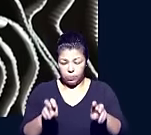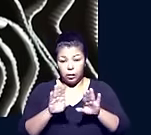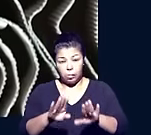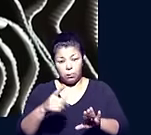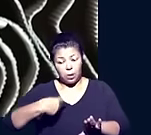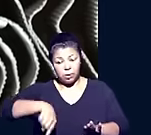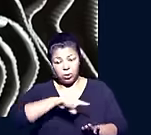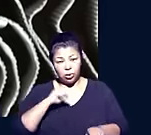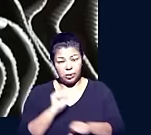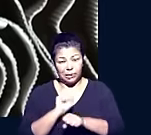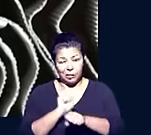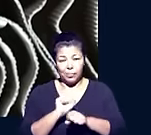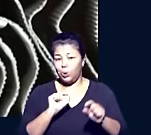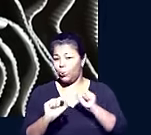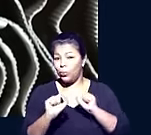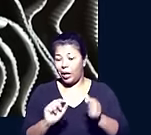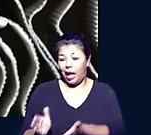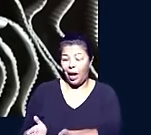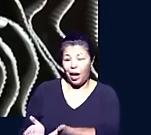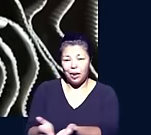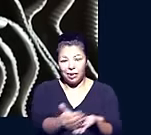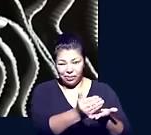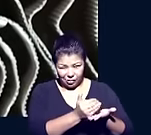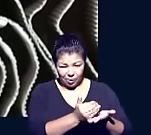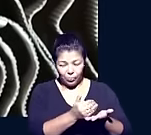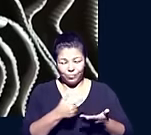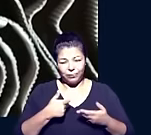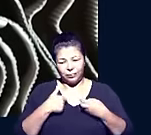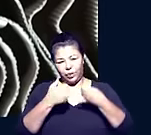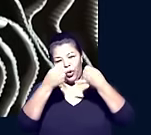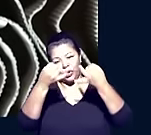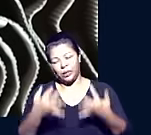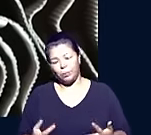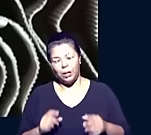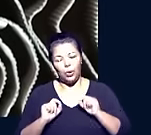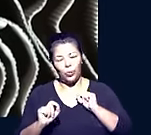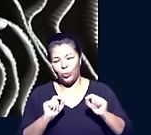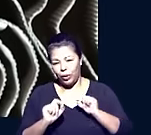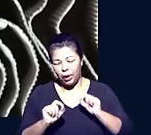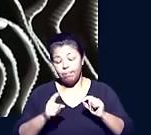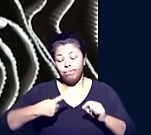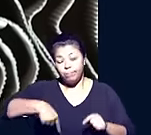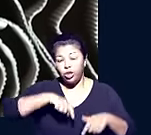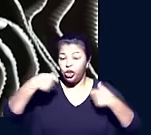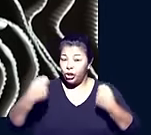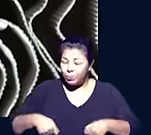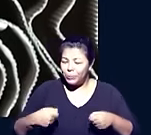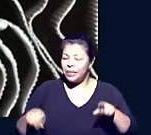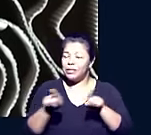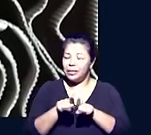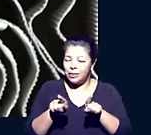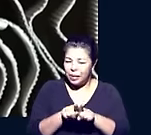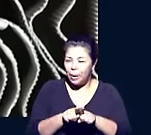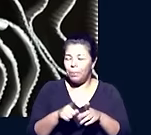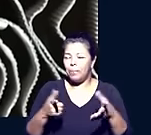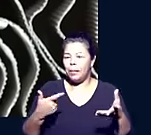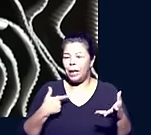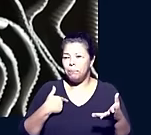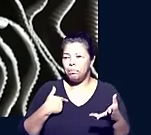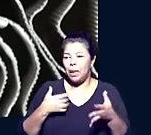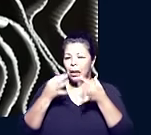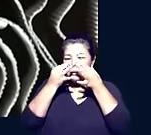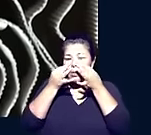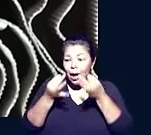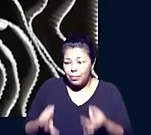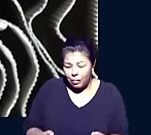da arrecadação quando eu tava falando aqui por esse assunto nós temos que voltar a olhar nós temos que apertar esse